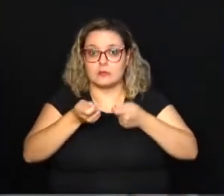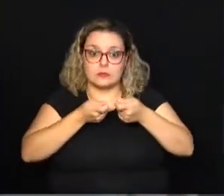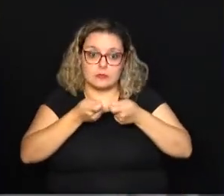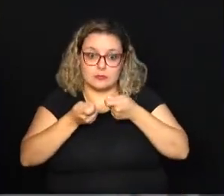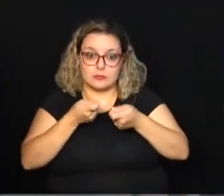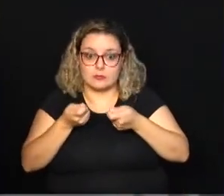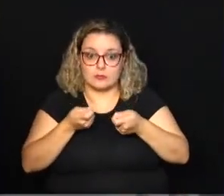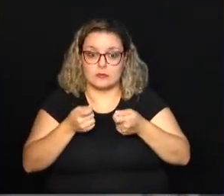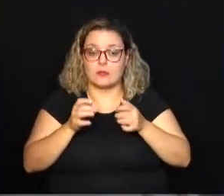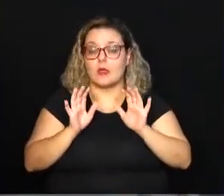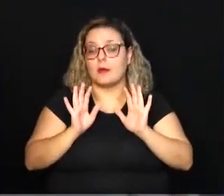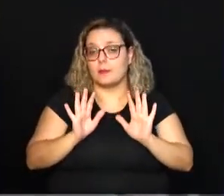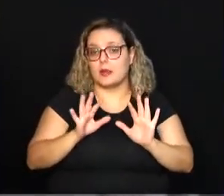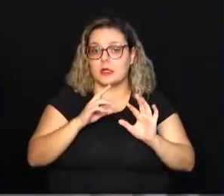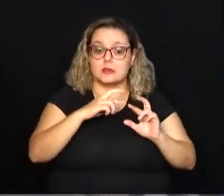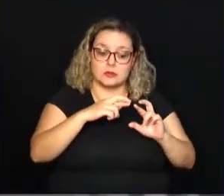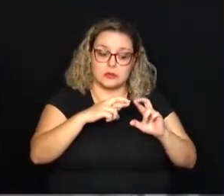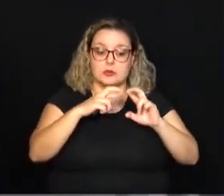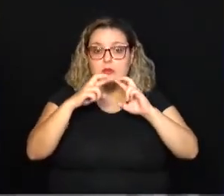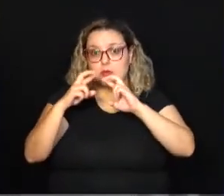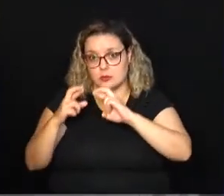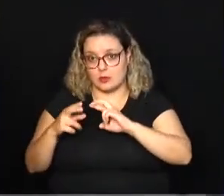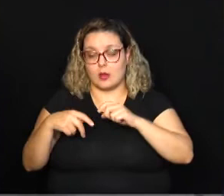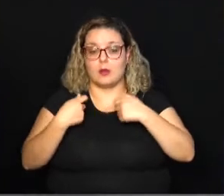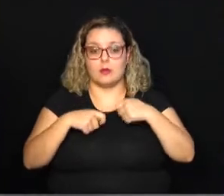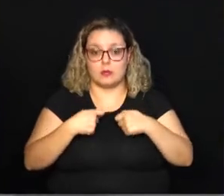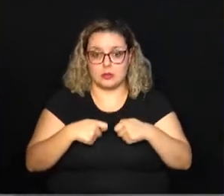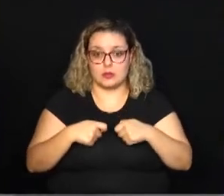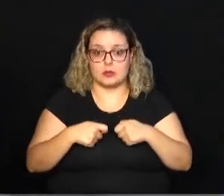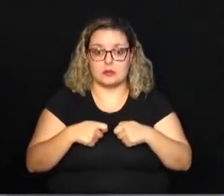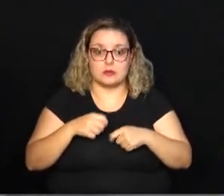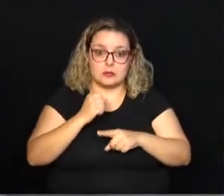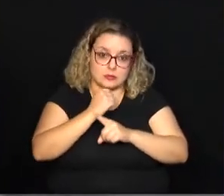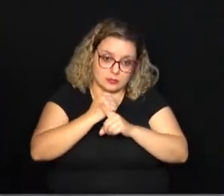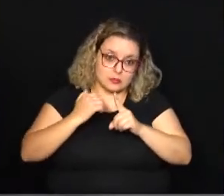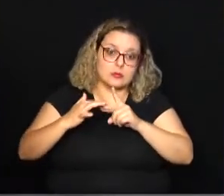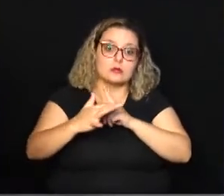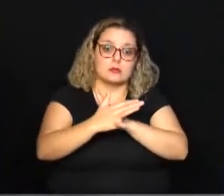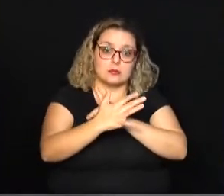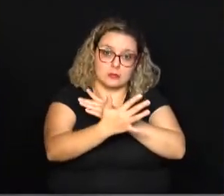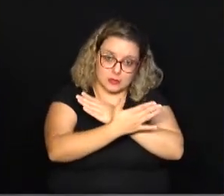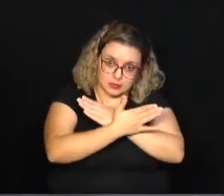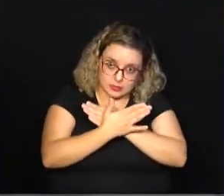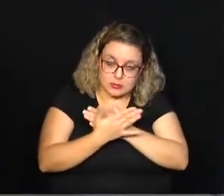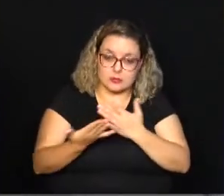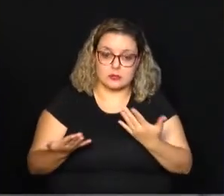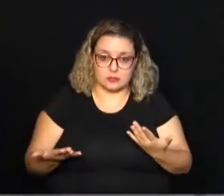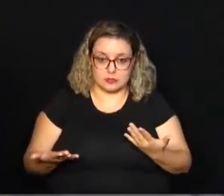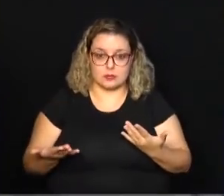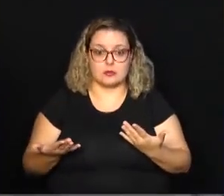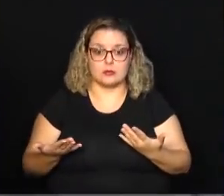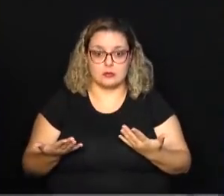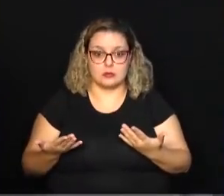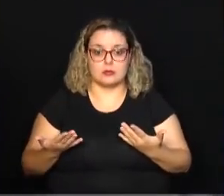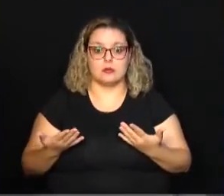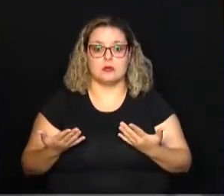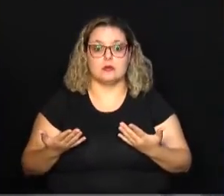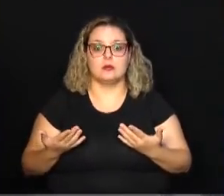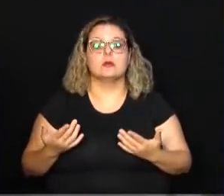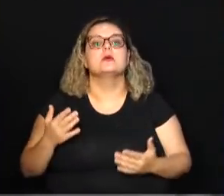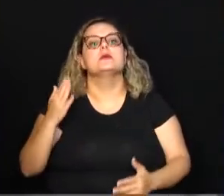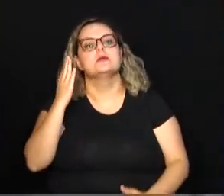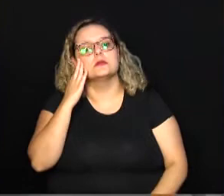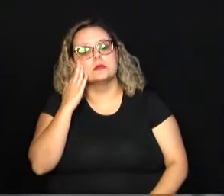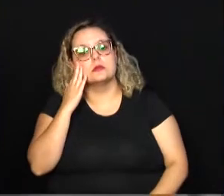o monitoramento, exatamente, eu preciso da sociedade para que ajude. Entende? Então, ela está no nosso radar,